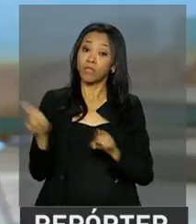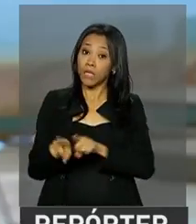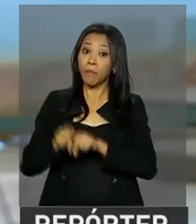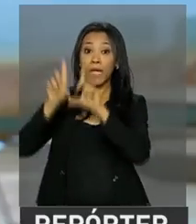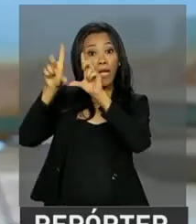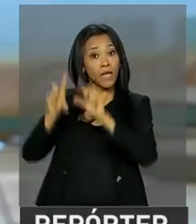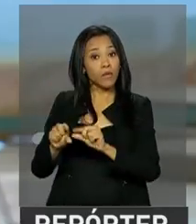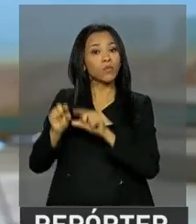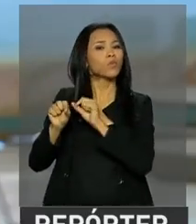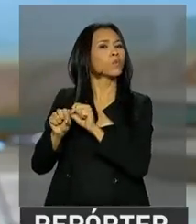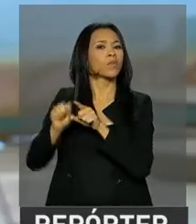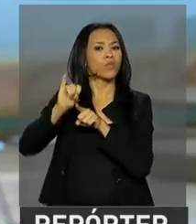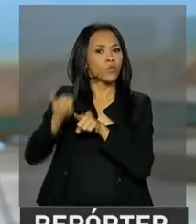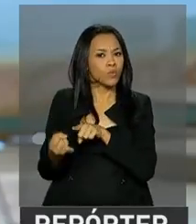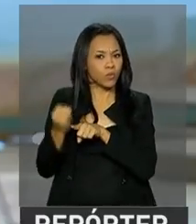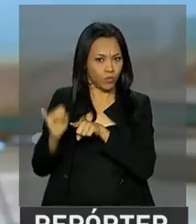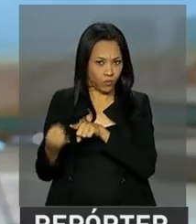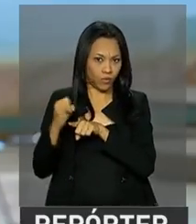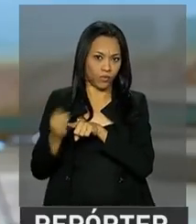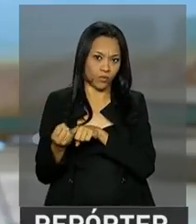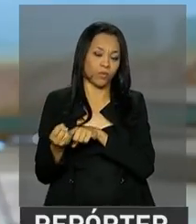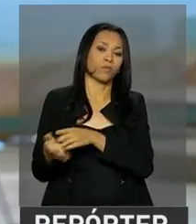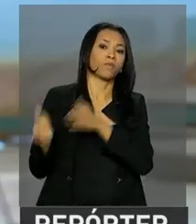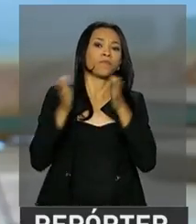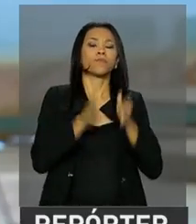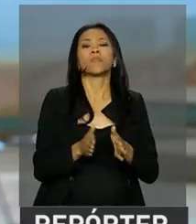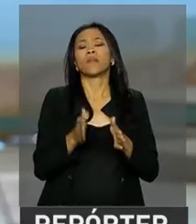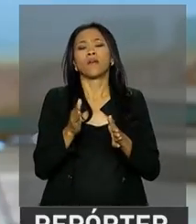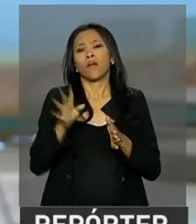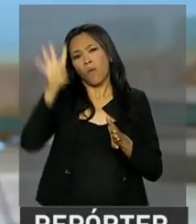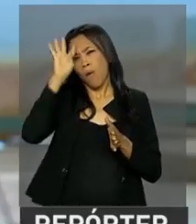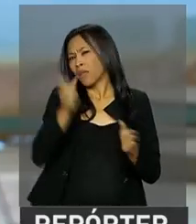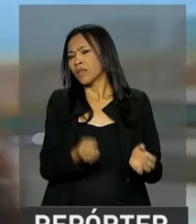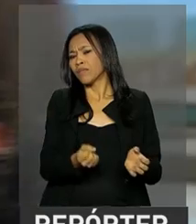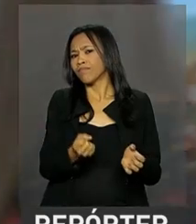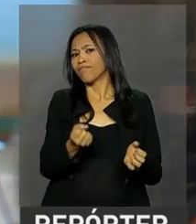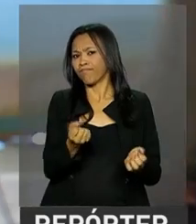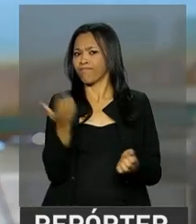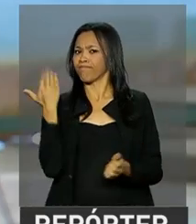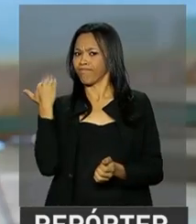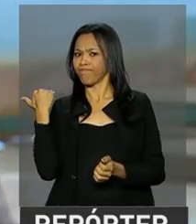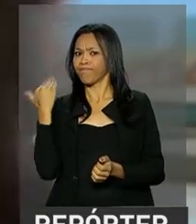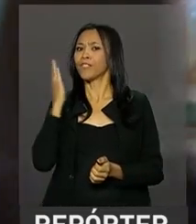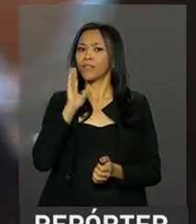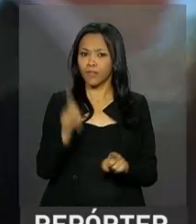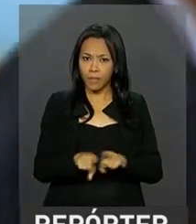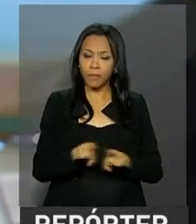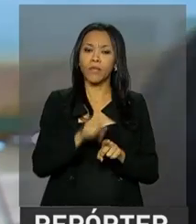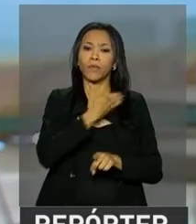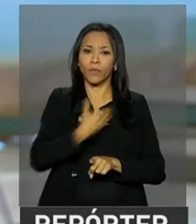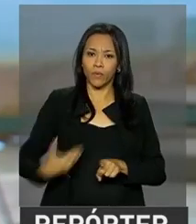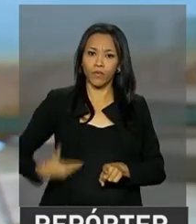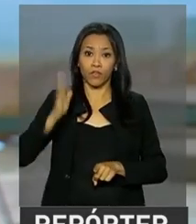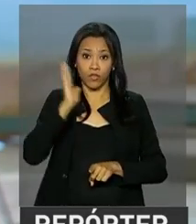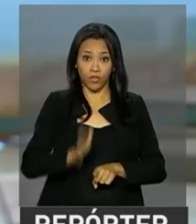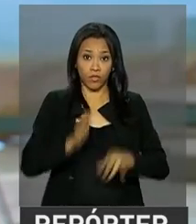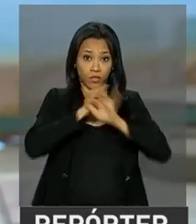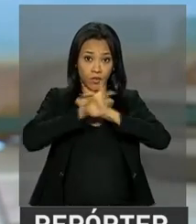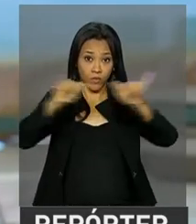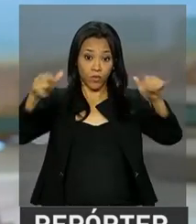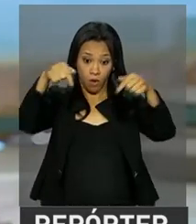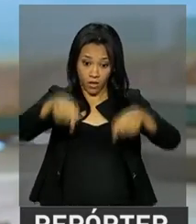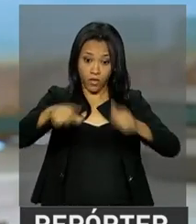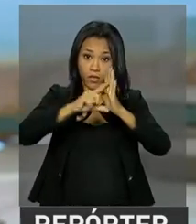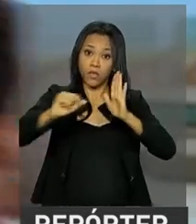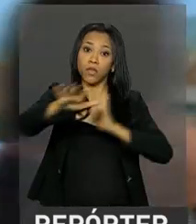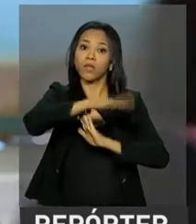juros das operações. Na quarta-feira passada, o governo anunciou também aqui no Palácio do Planalto o